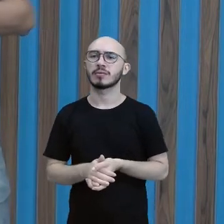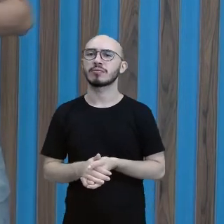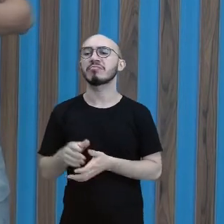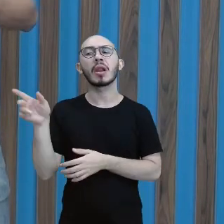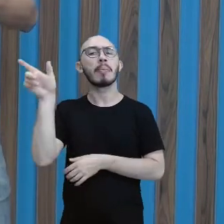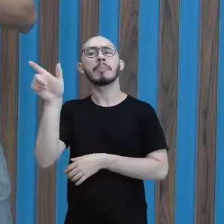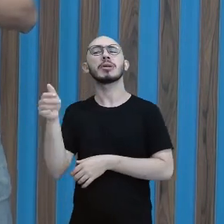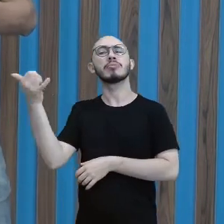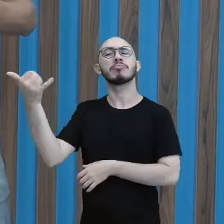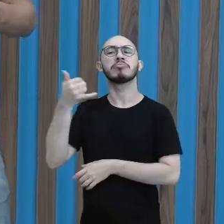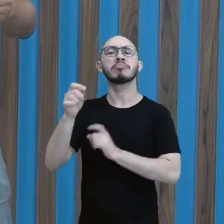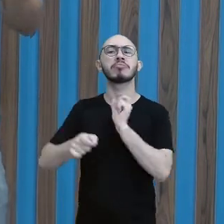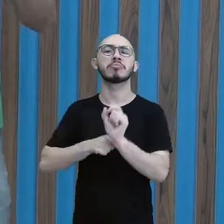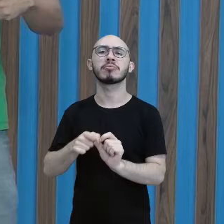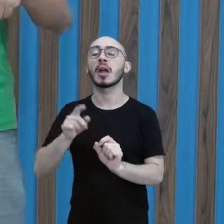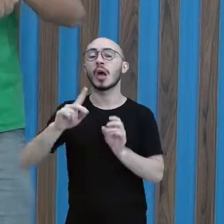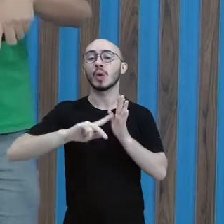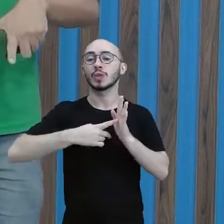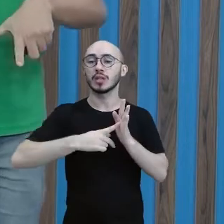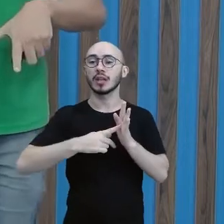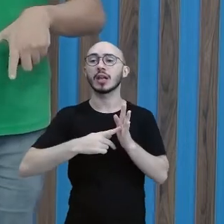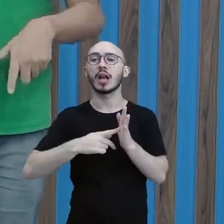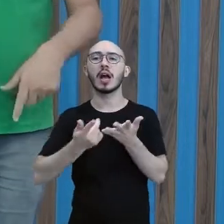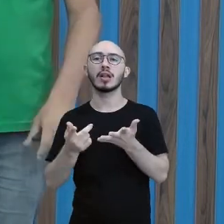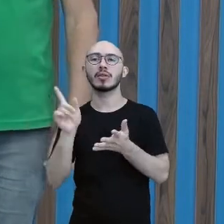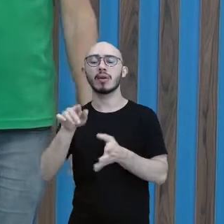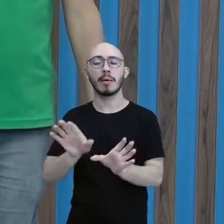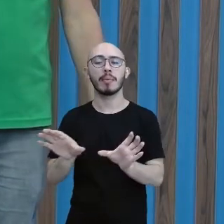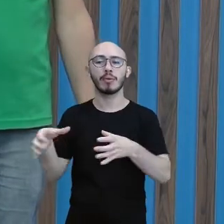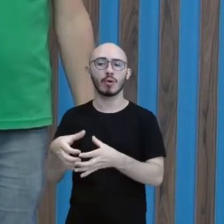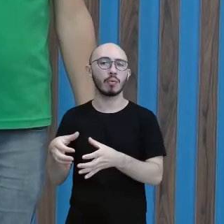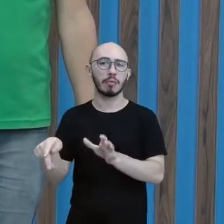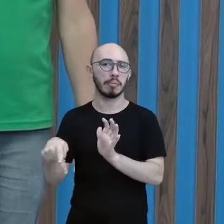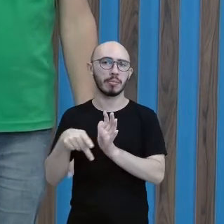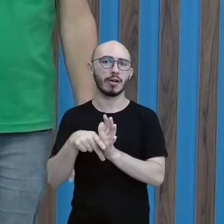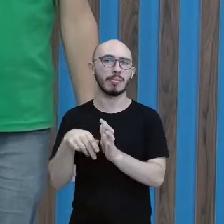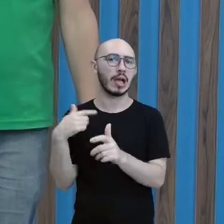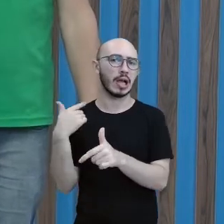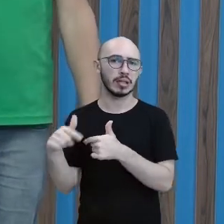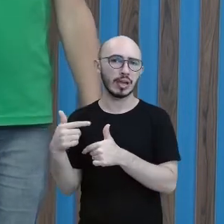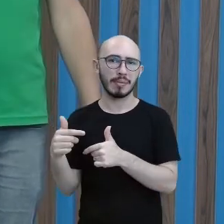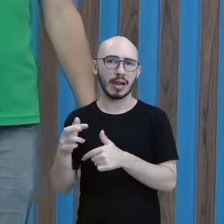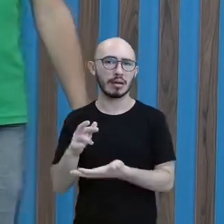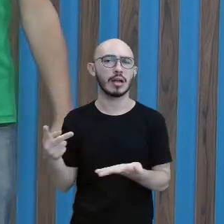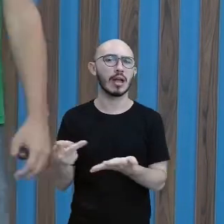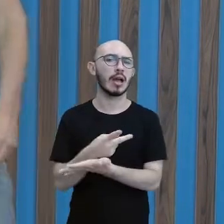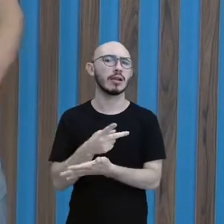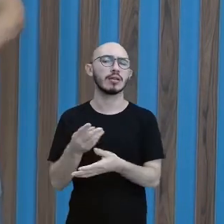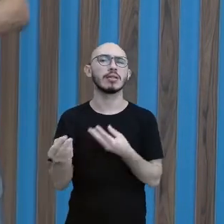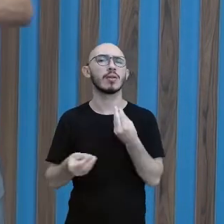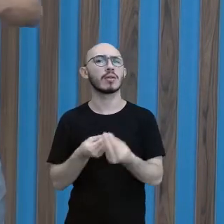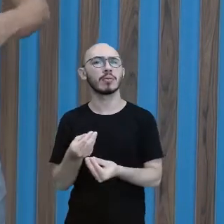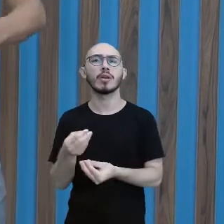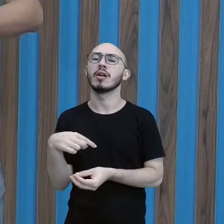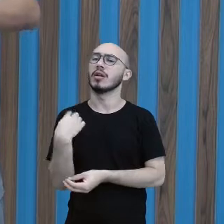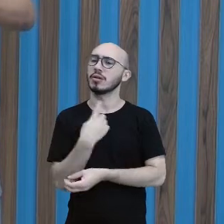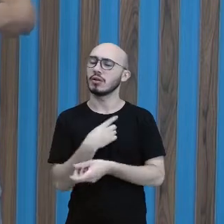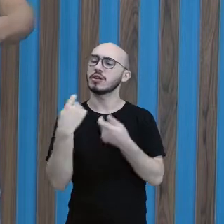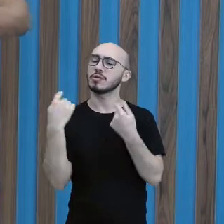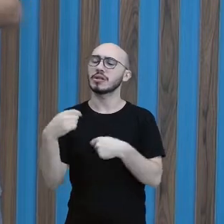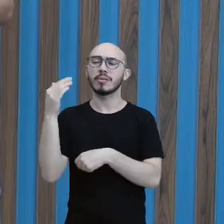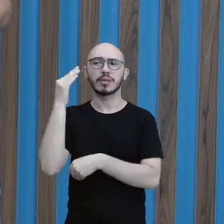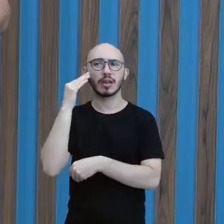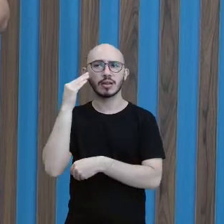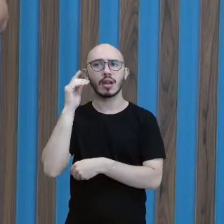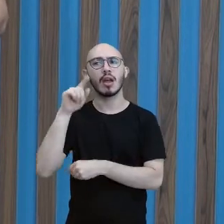disse que determinado sindicato dessa categoria não está trabalhando direito. Aí é justamente quando a gente precisa entender